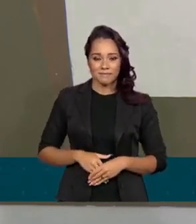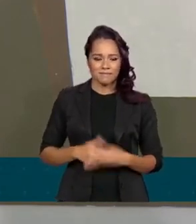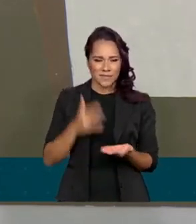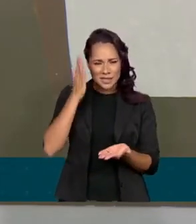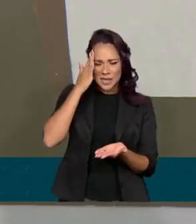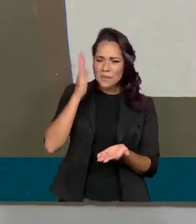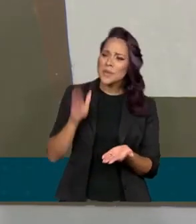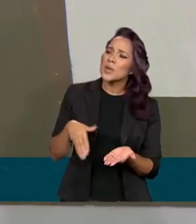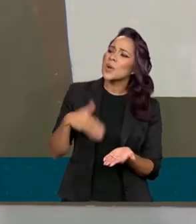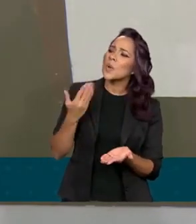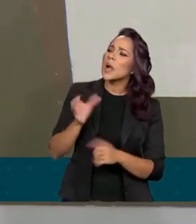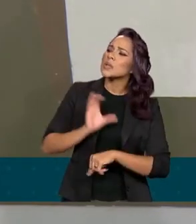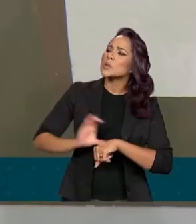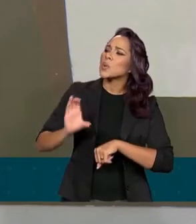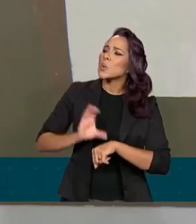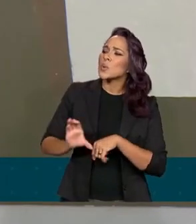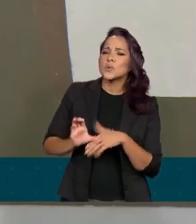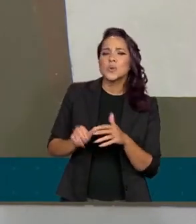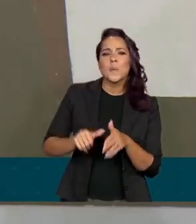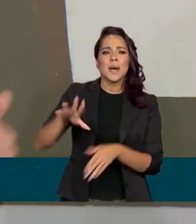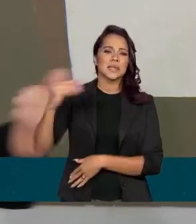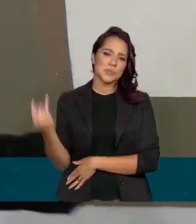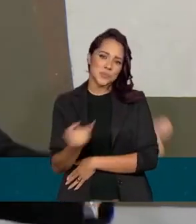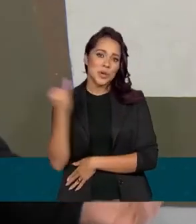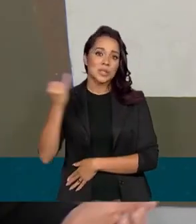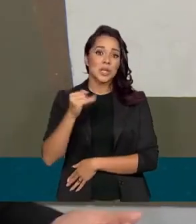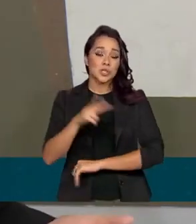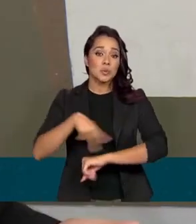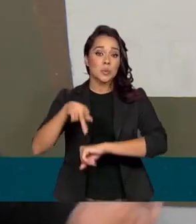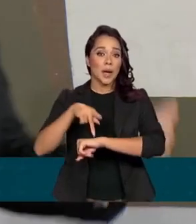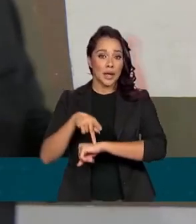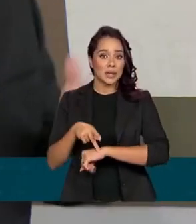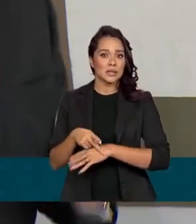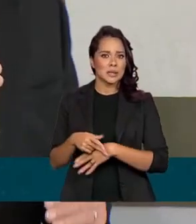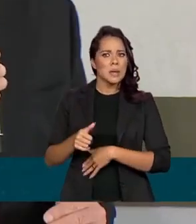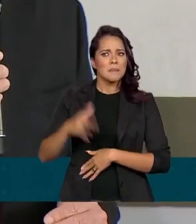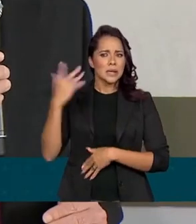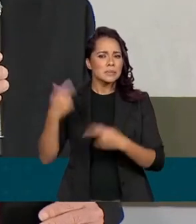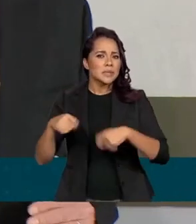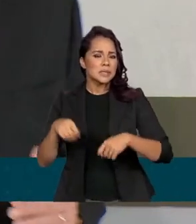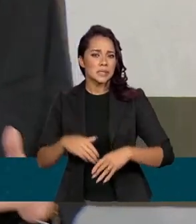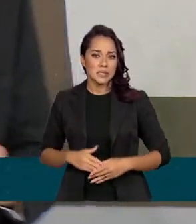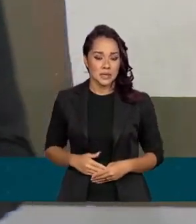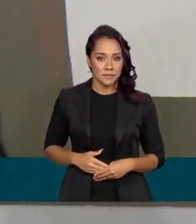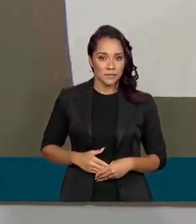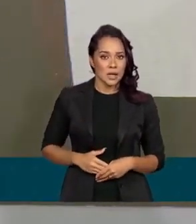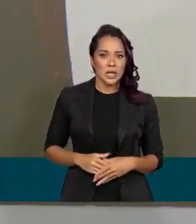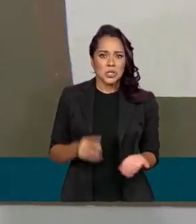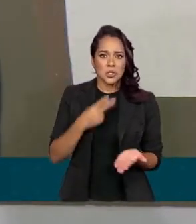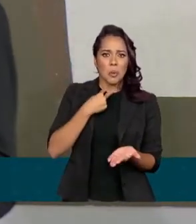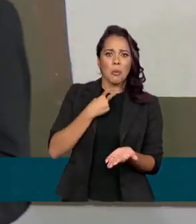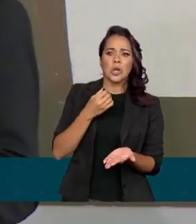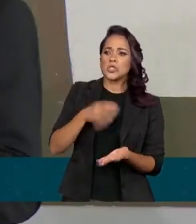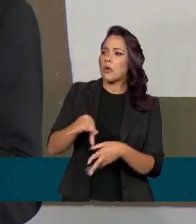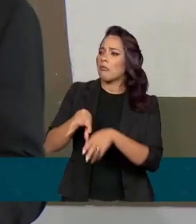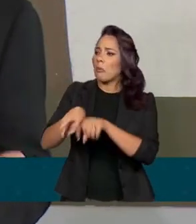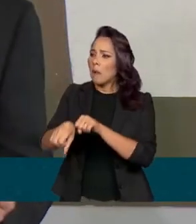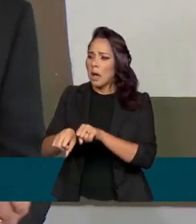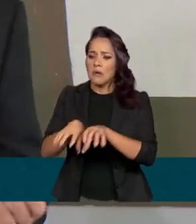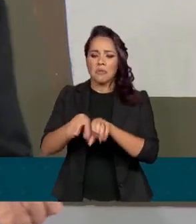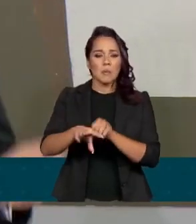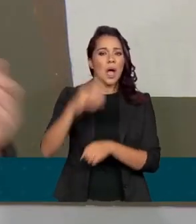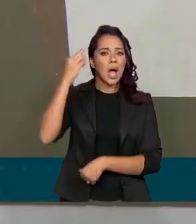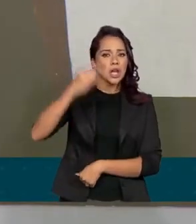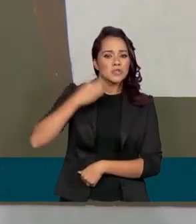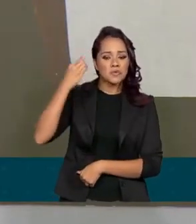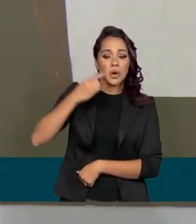sabe, quais os cursos que serão mais importantes para o país e o que o país mais precisa. A gente não pode só formar advogado